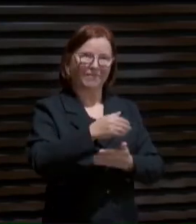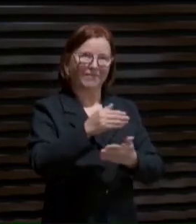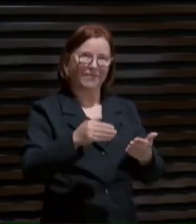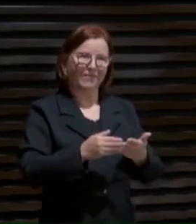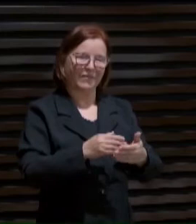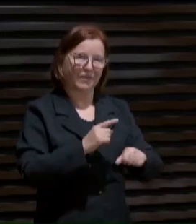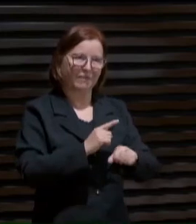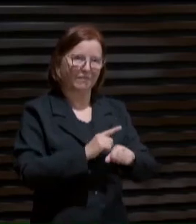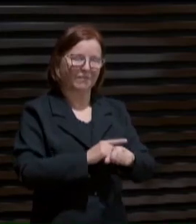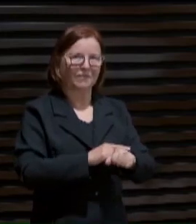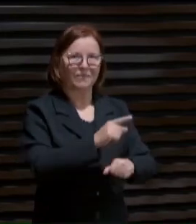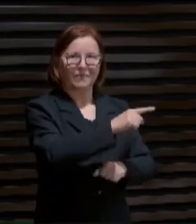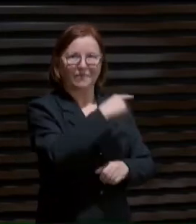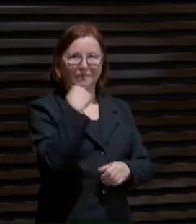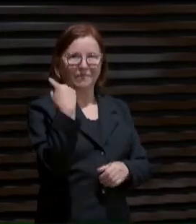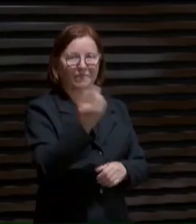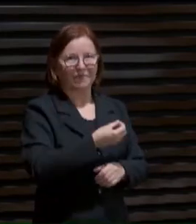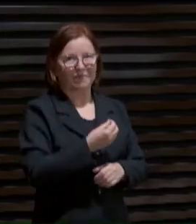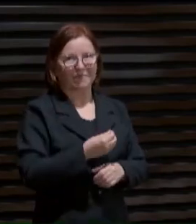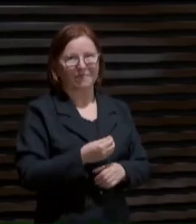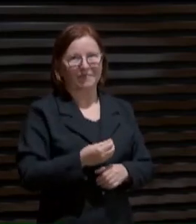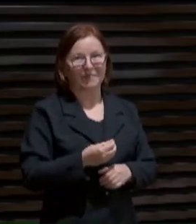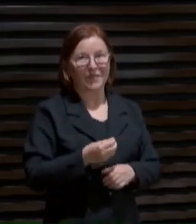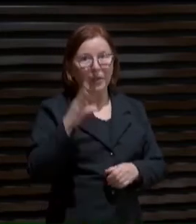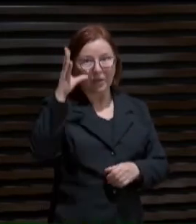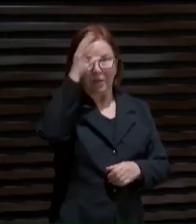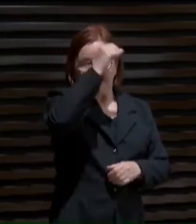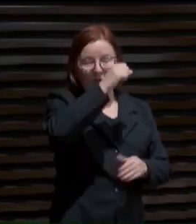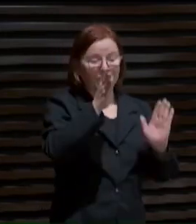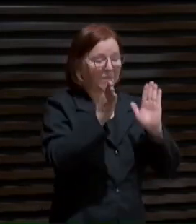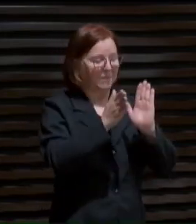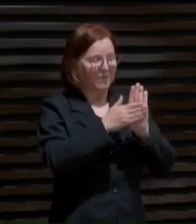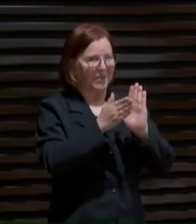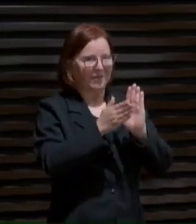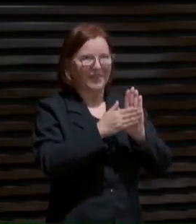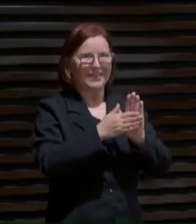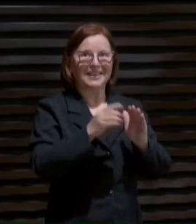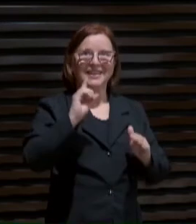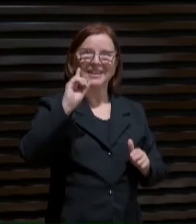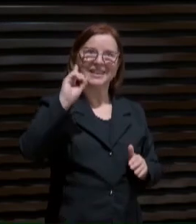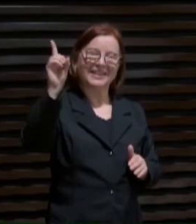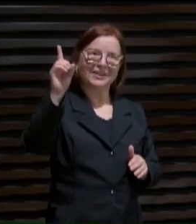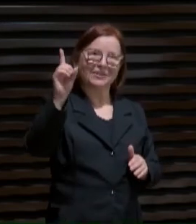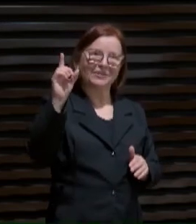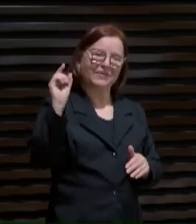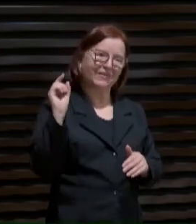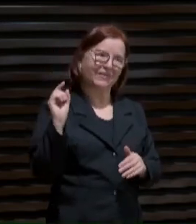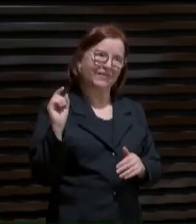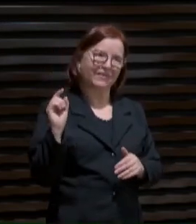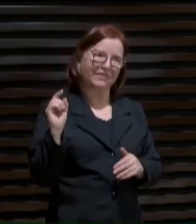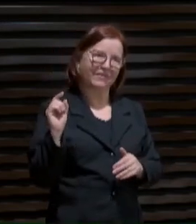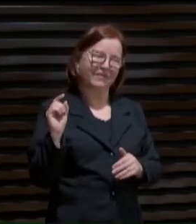adorar a Deus é compreender o propósito com qual ele nos criou disse é